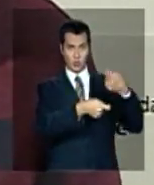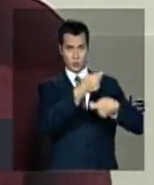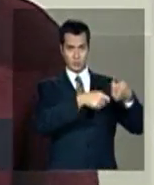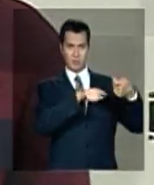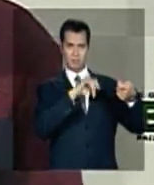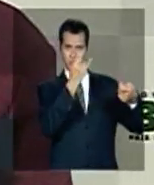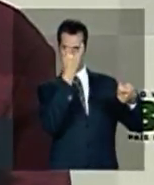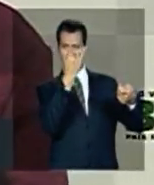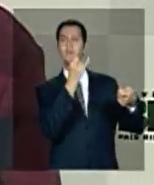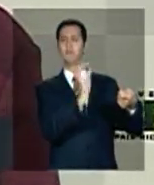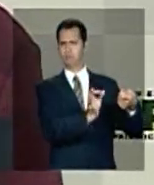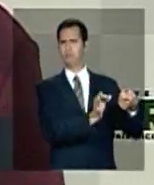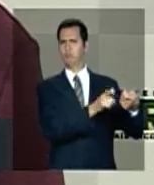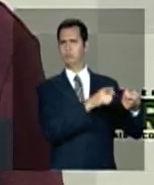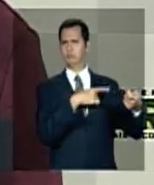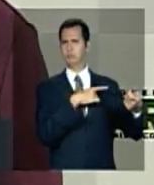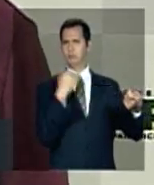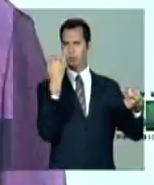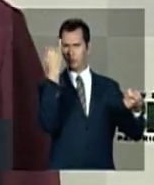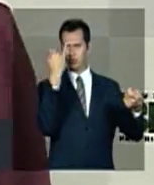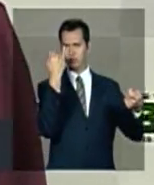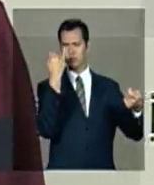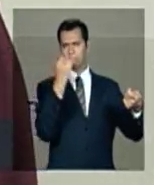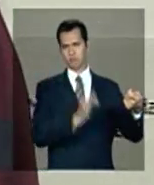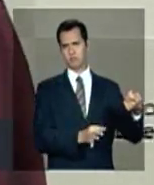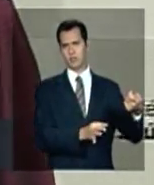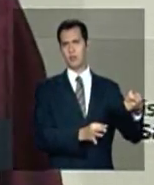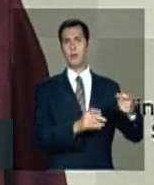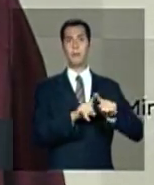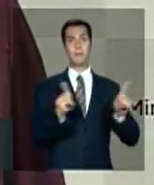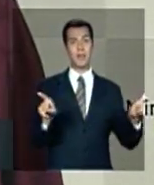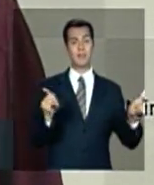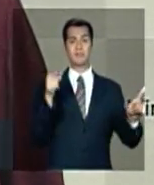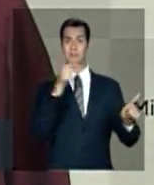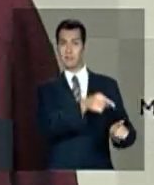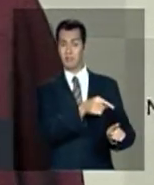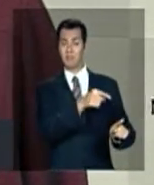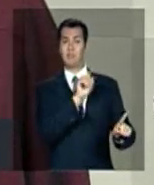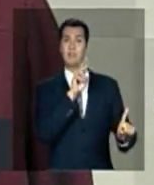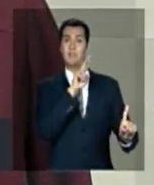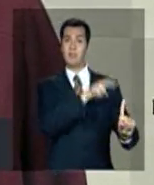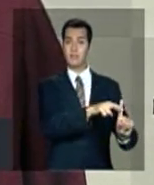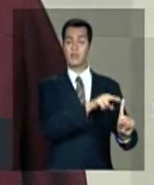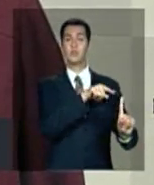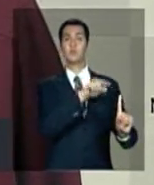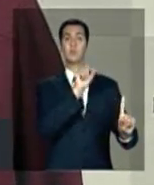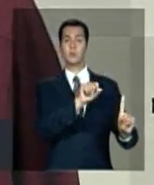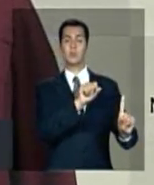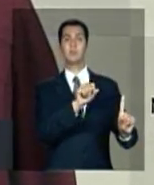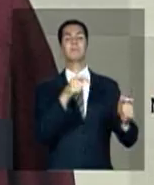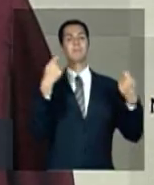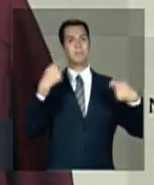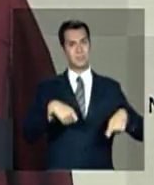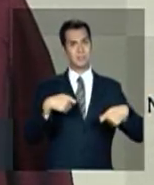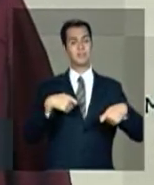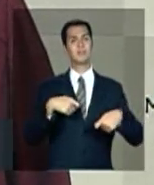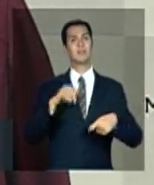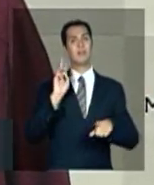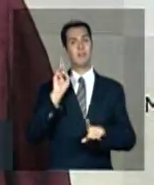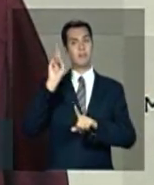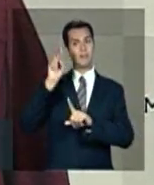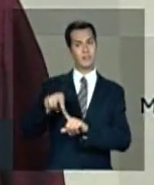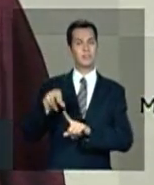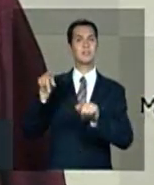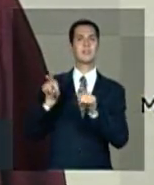referências Mas eu acredito que entra essas referências uma delas deve se destacar